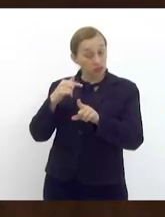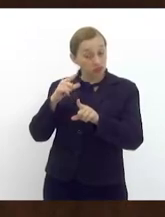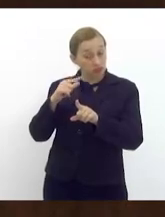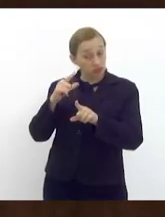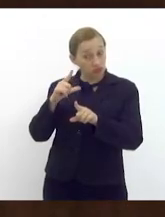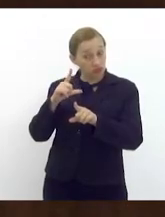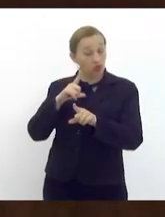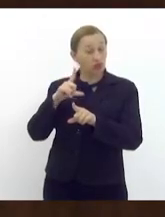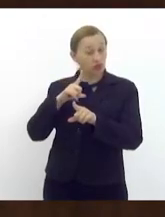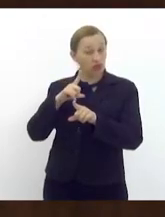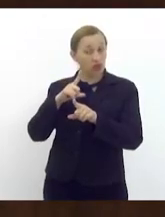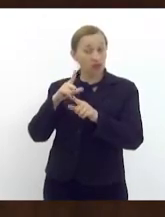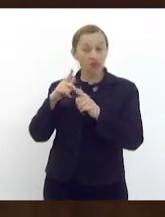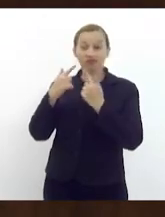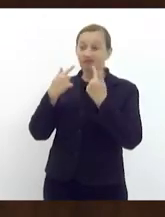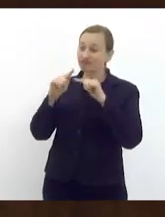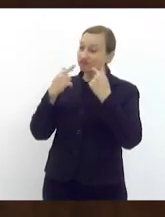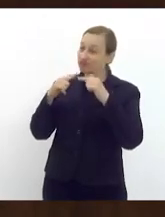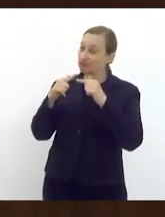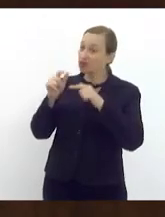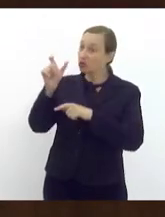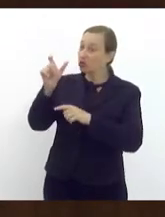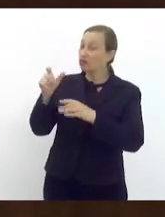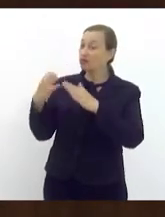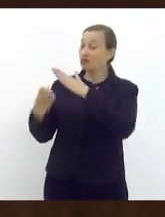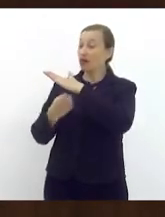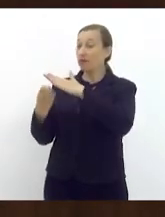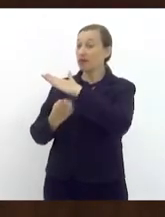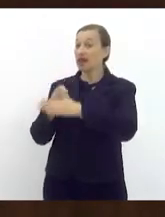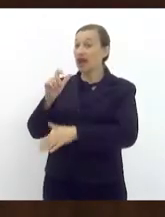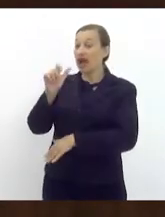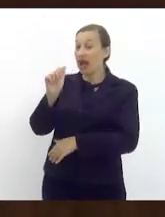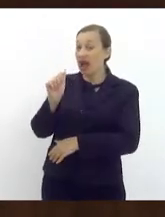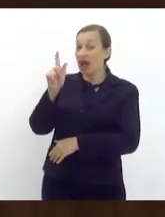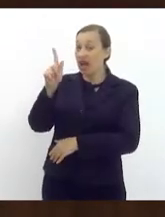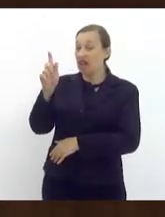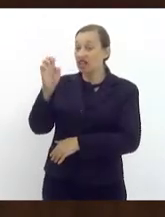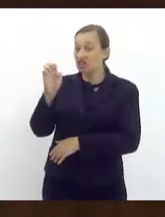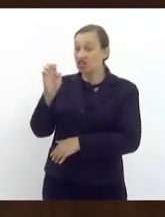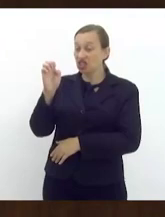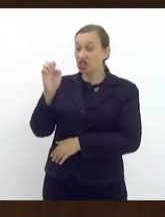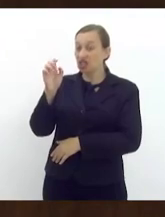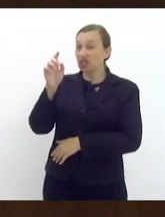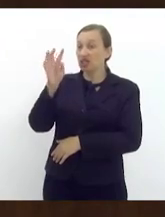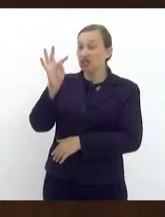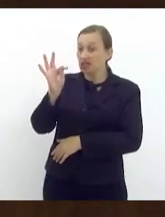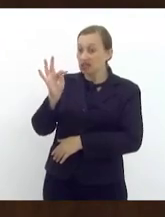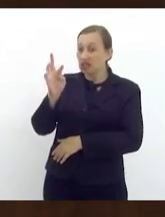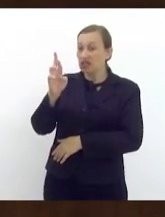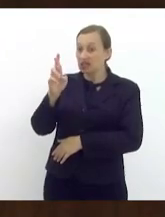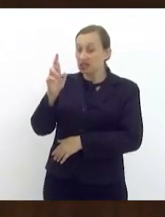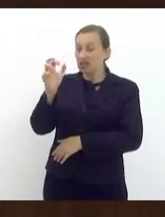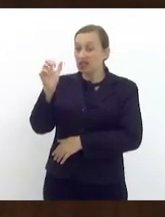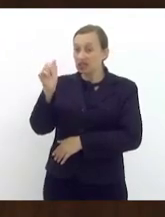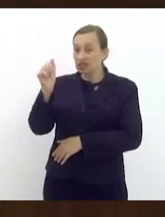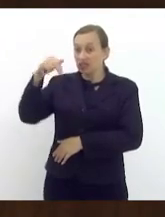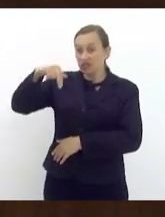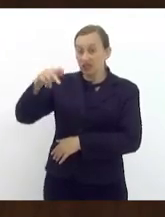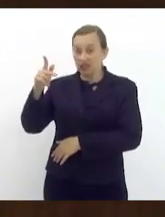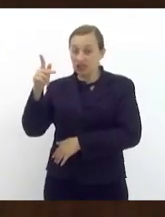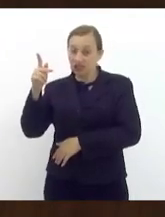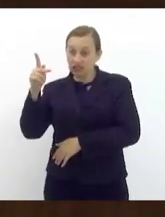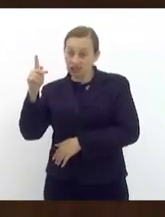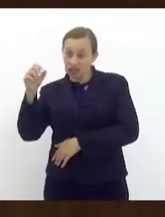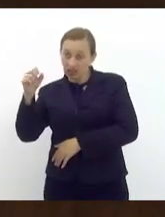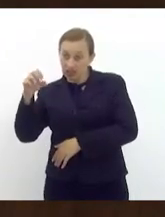quando se fala de AGTRANSP, porque participei da CPI dos trens aqui com a Lucinha,